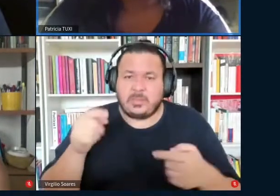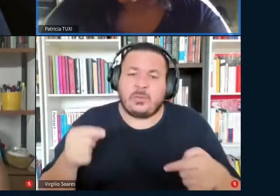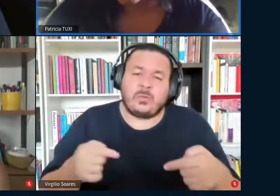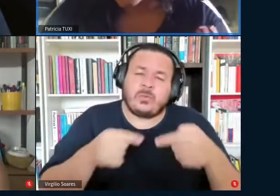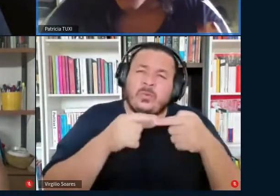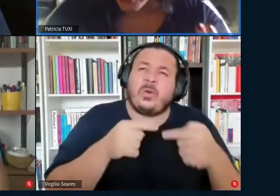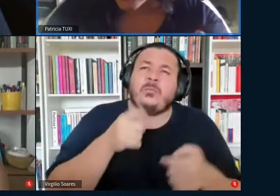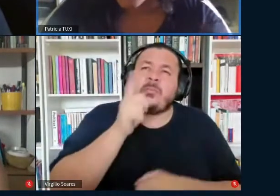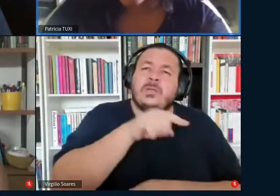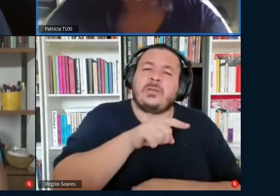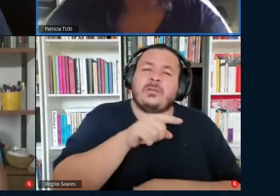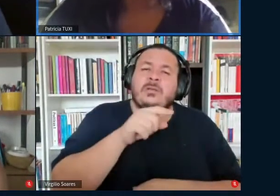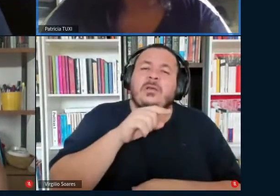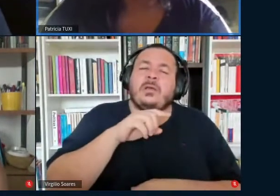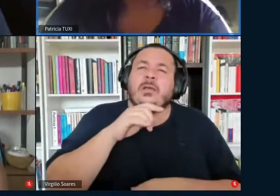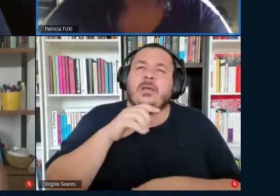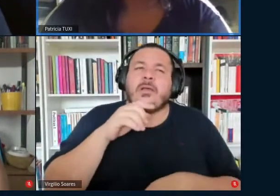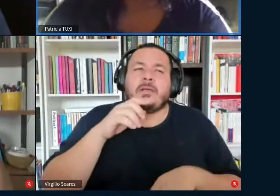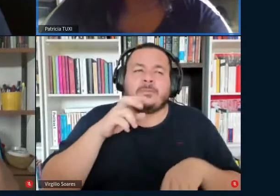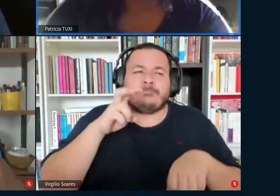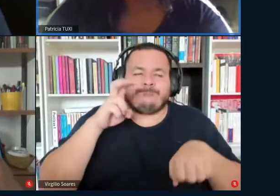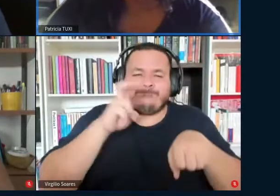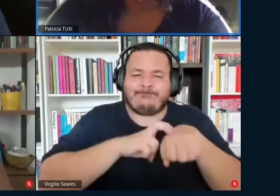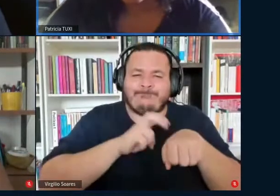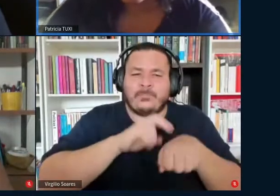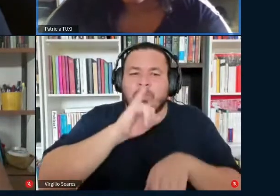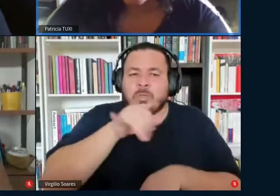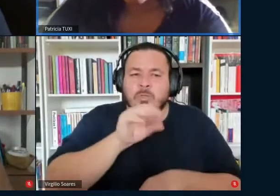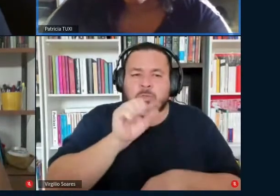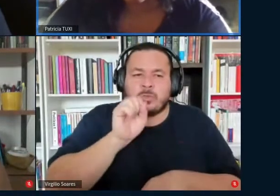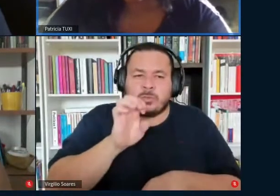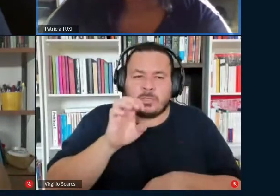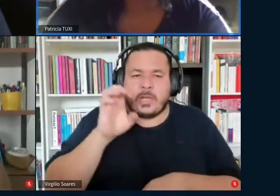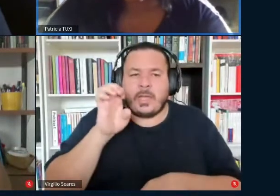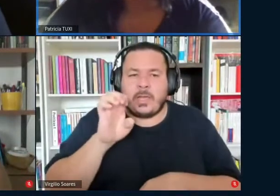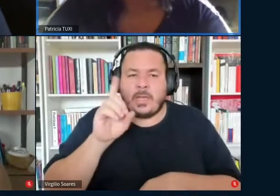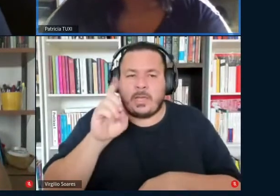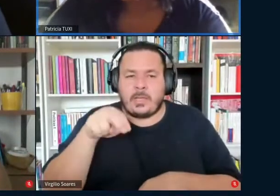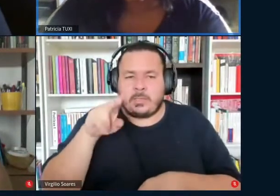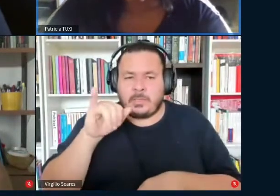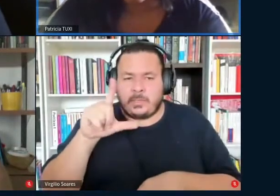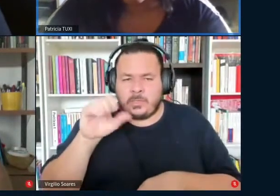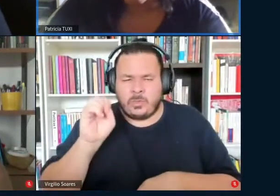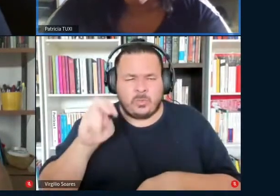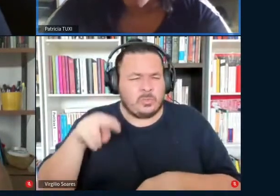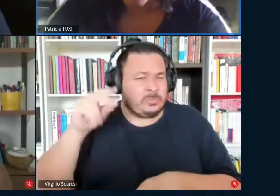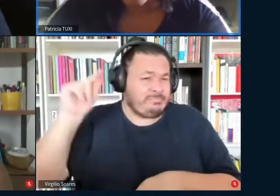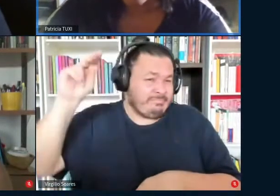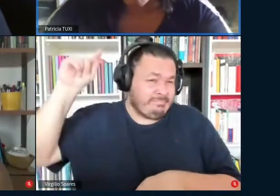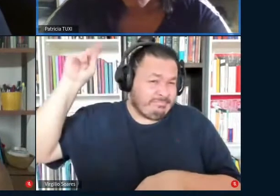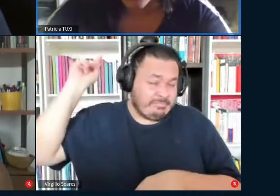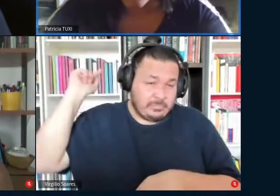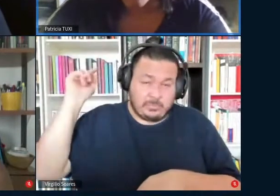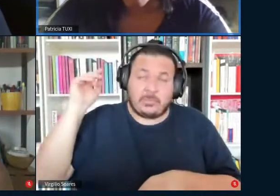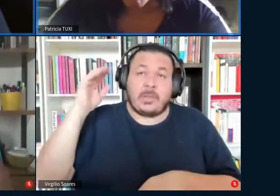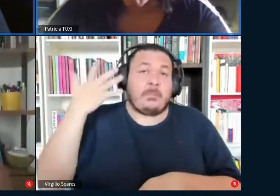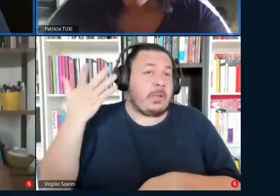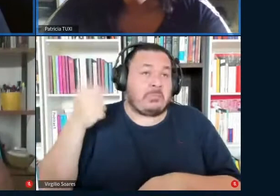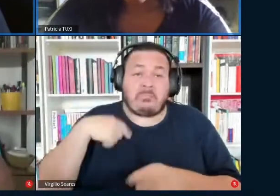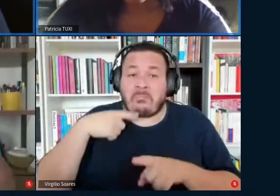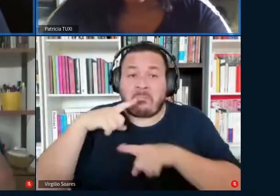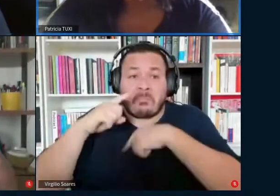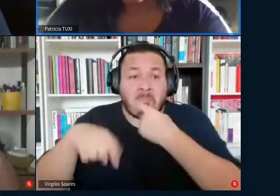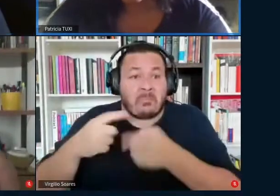Ednilson, há muito tempo atrás, né? Mas depois eu não vi se teve um prosseguimento e também não vi uma fala sobre isso